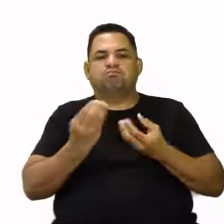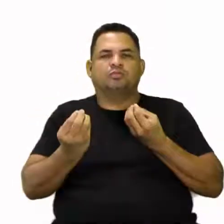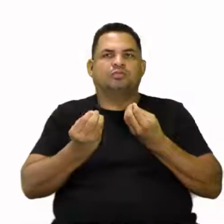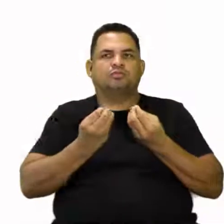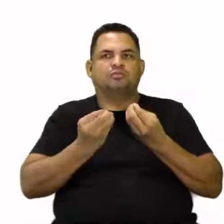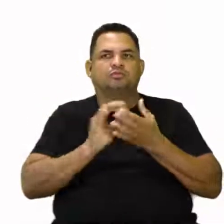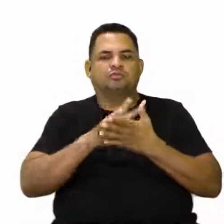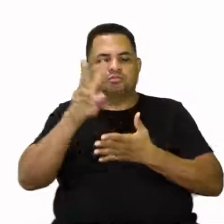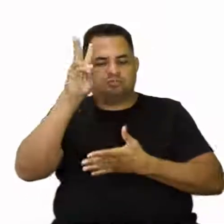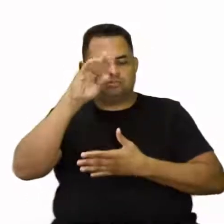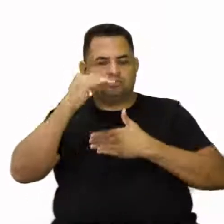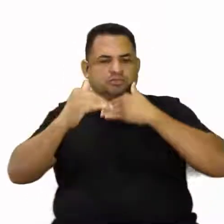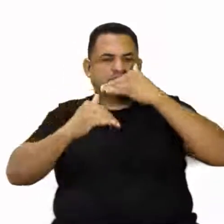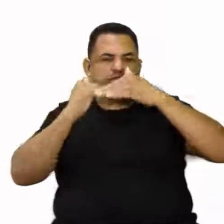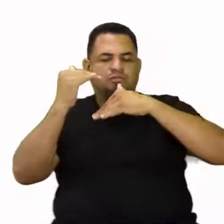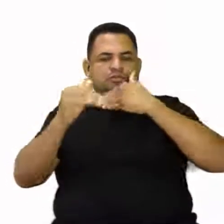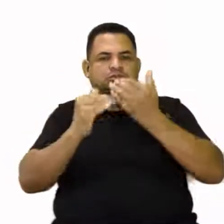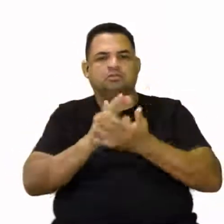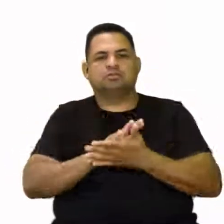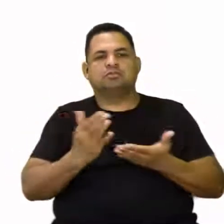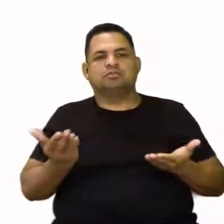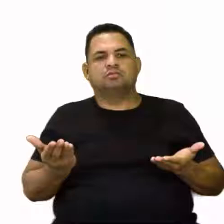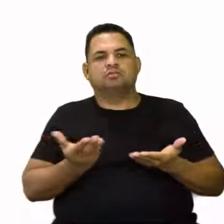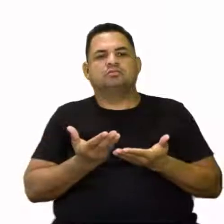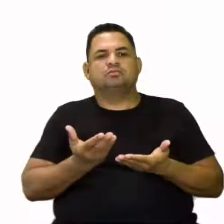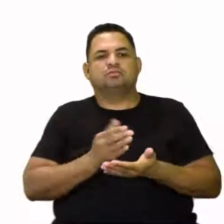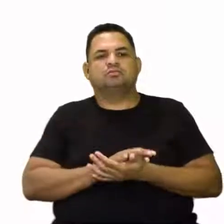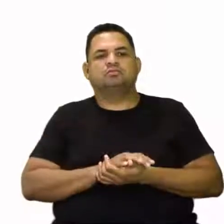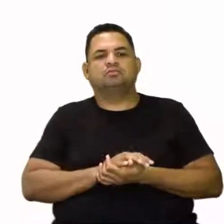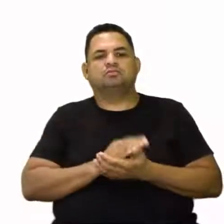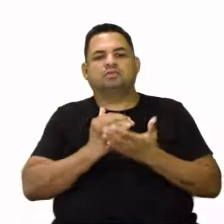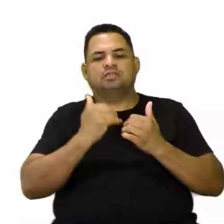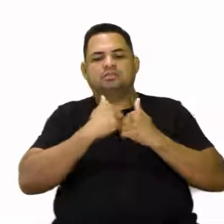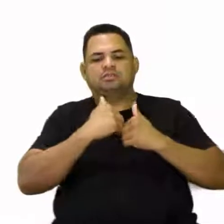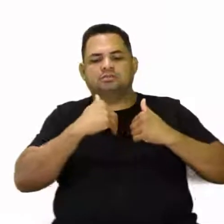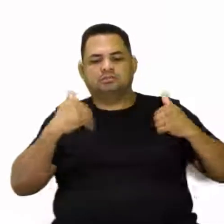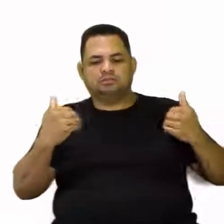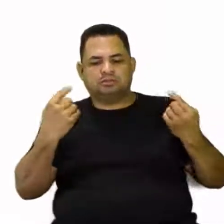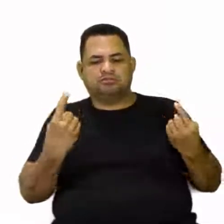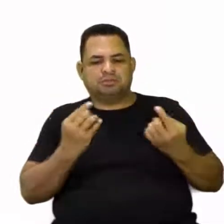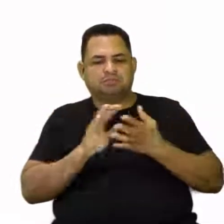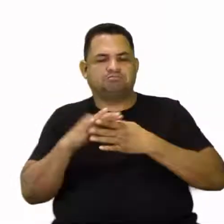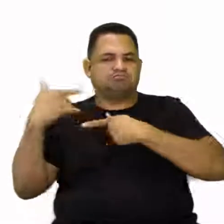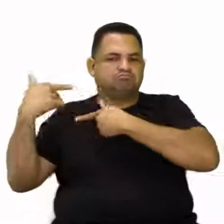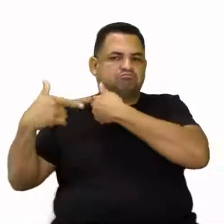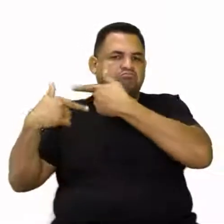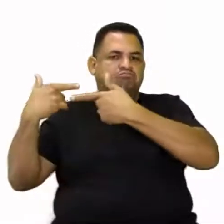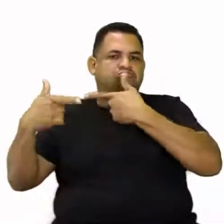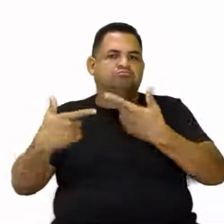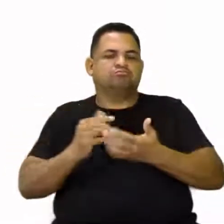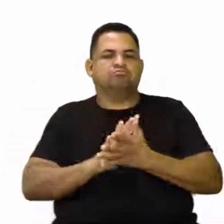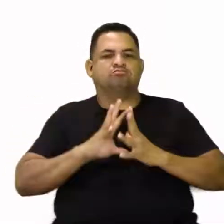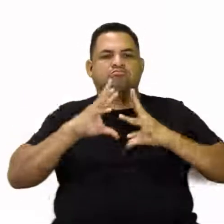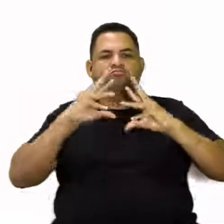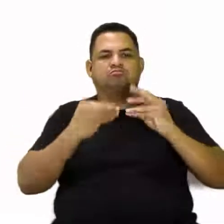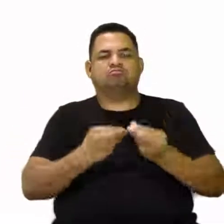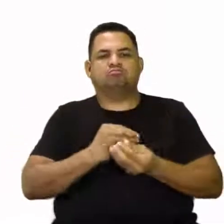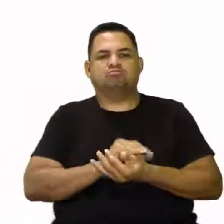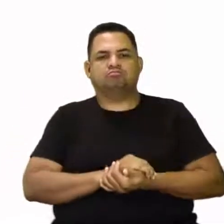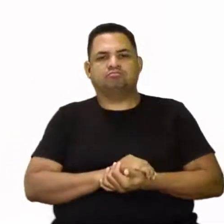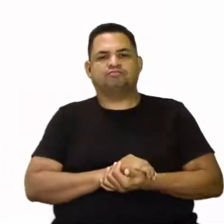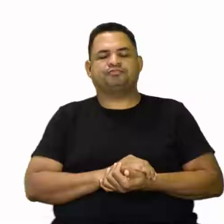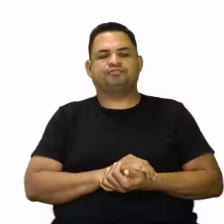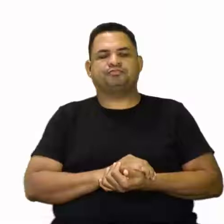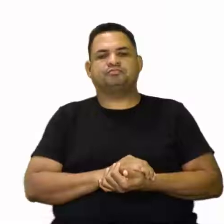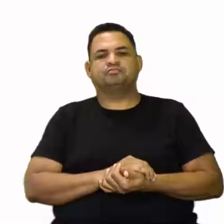quer que a história se desenvolva. Podemos dizer, então, que é o rompimento com o tradicional, não é? Total. Por